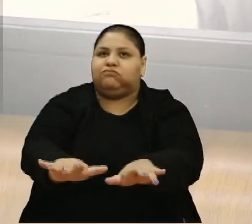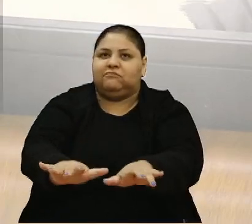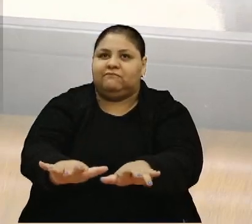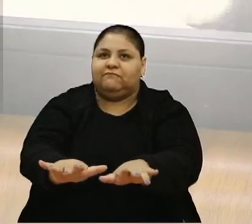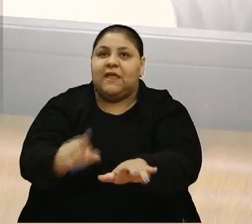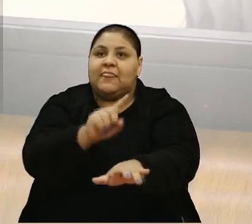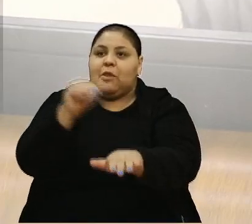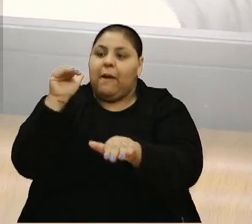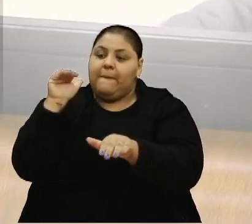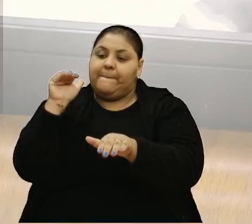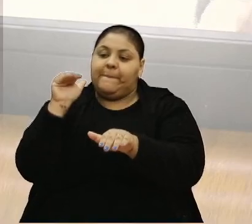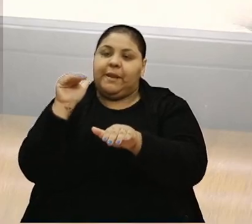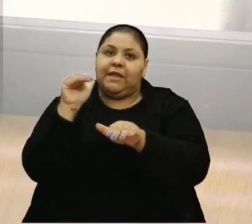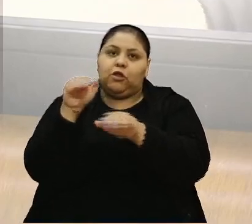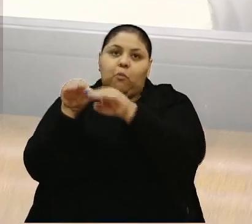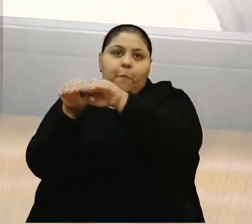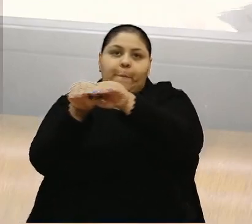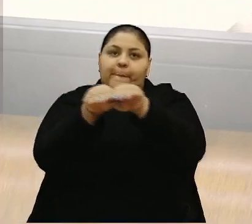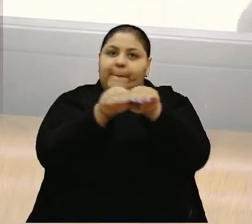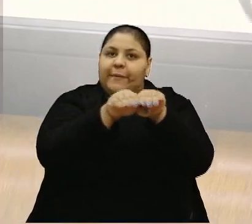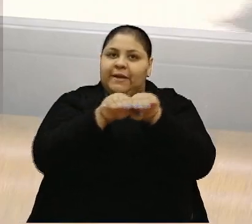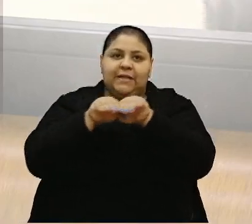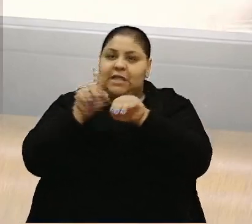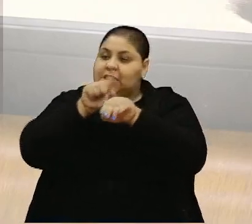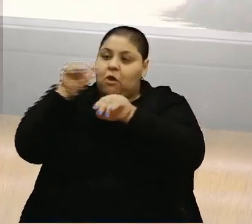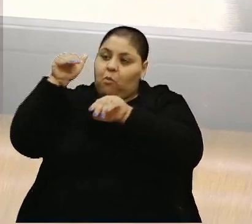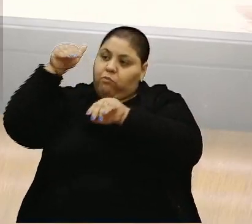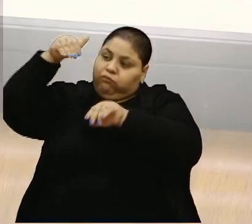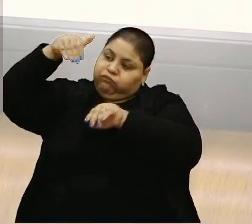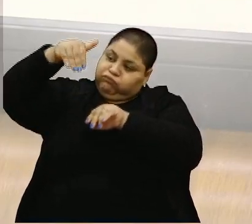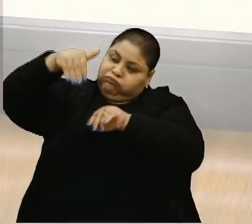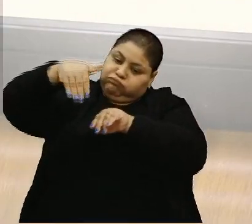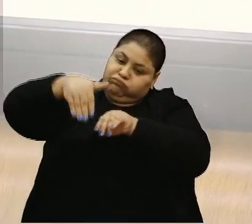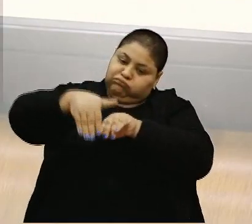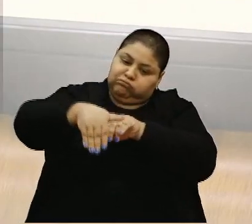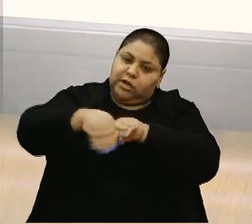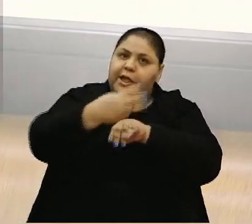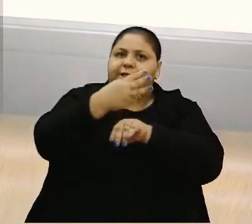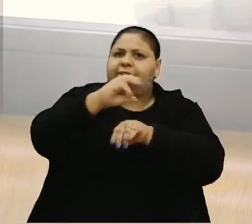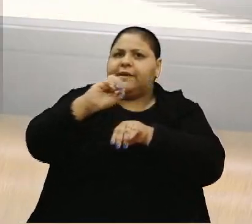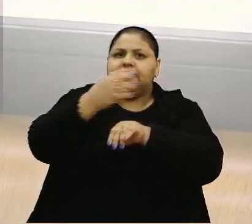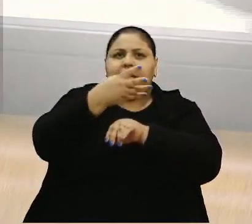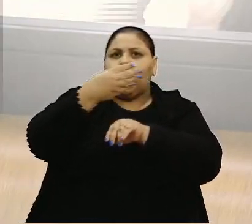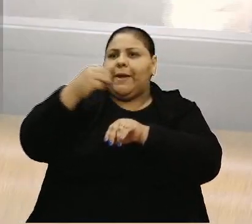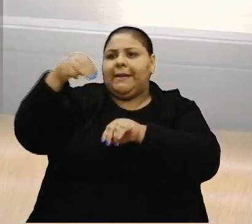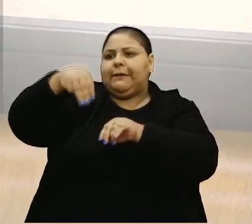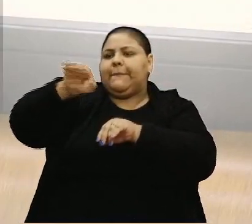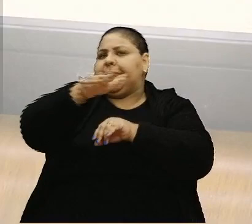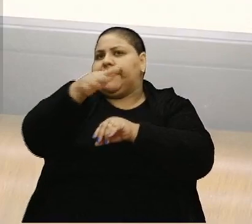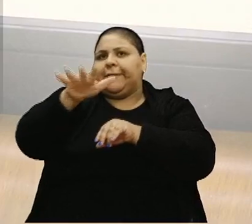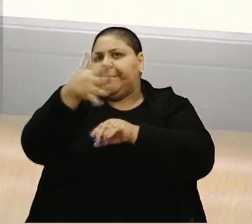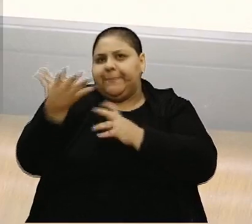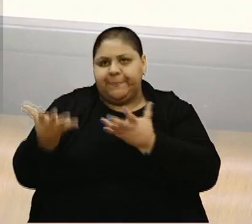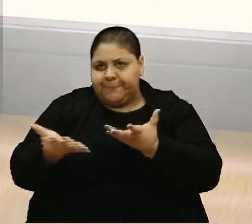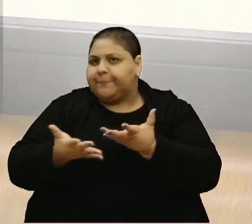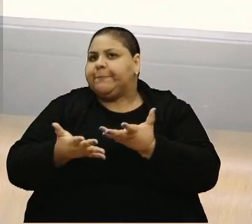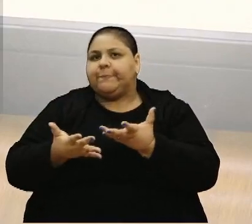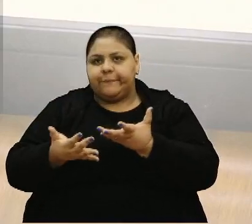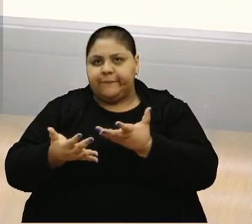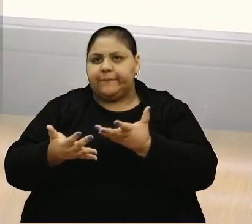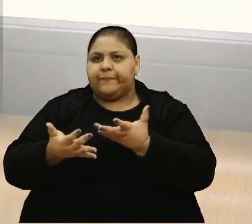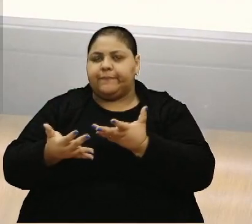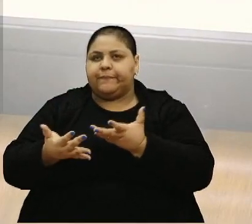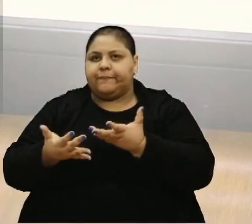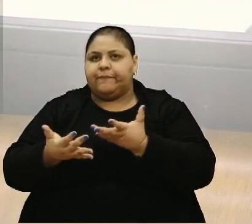plana. Para quem foi lá, ela é muito íngreme, ela deve ter 30, 40 metros de altura. E ela está descendo toda dentro deste